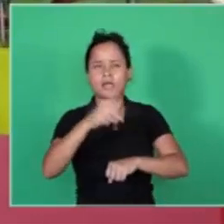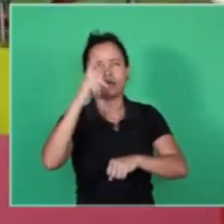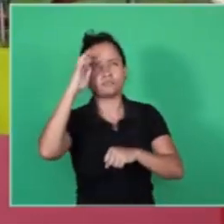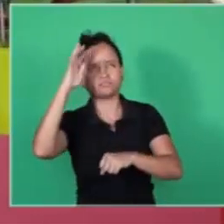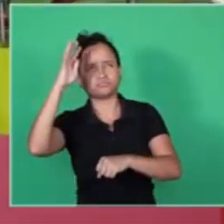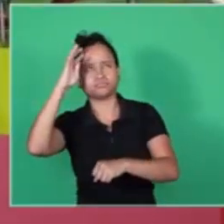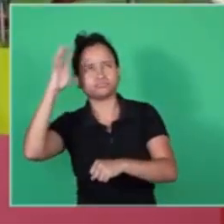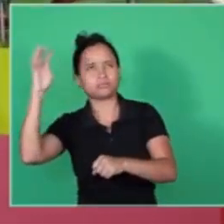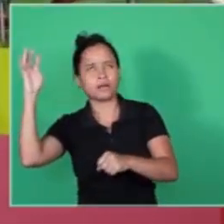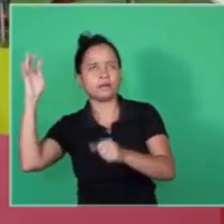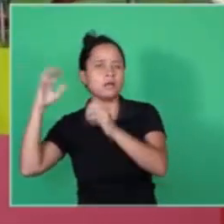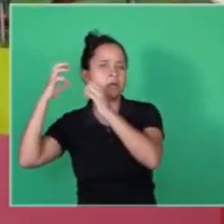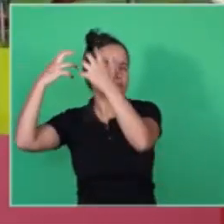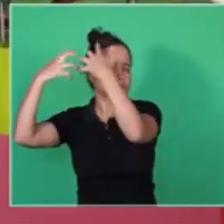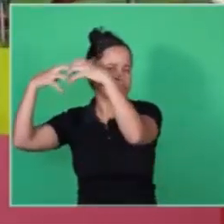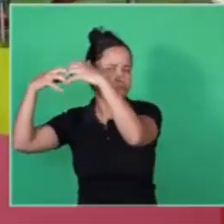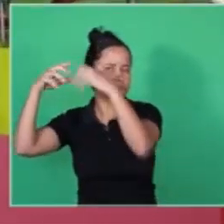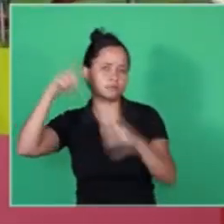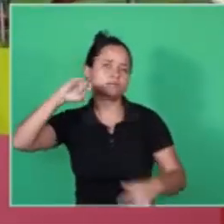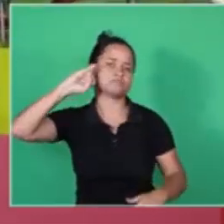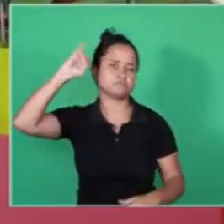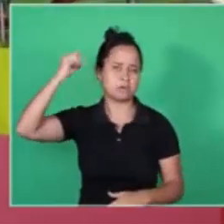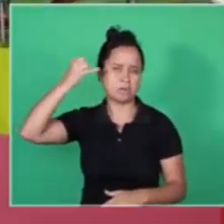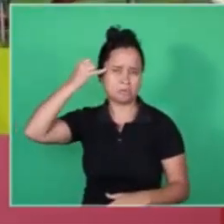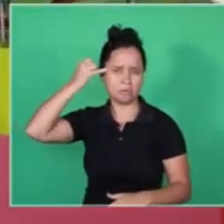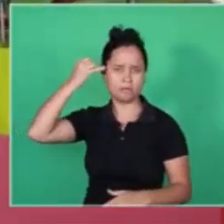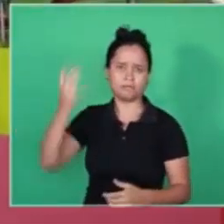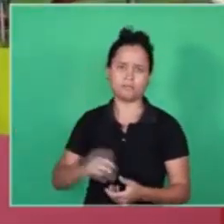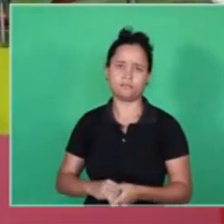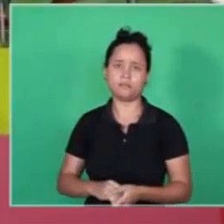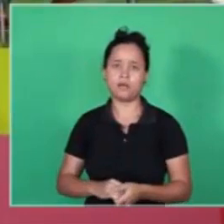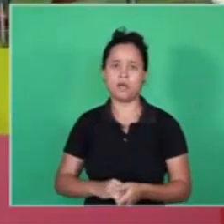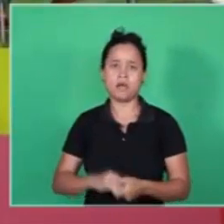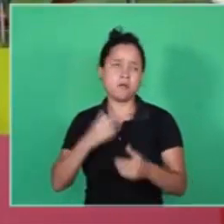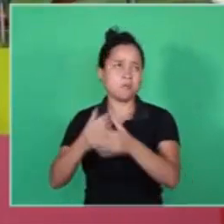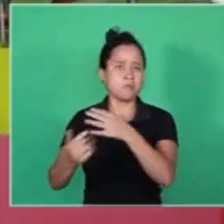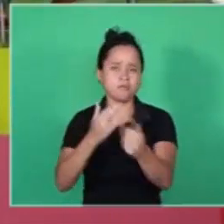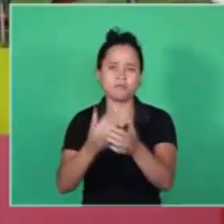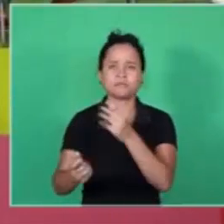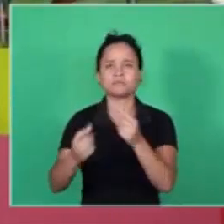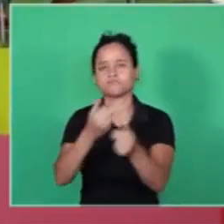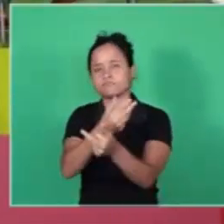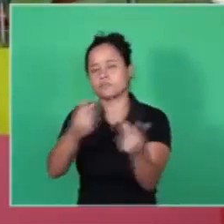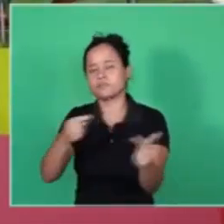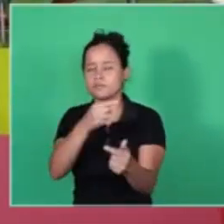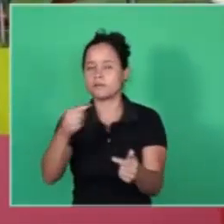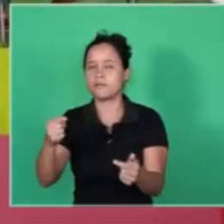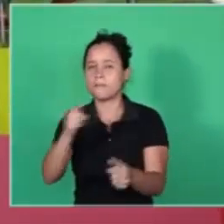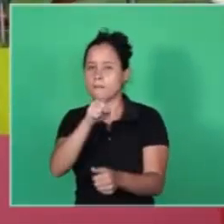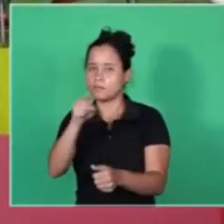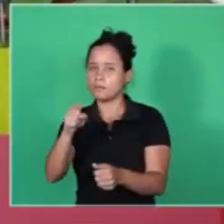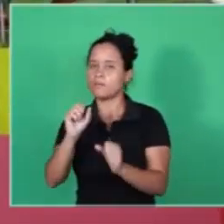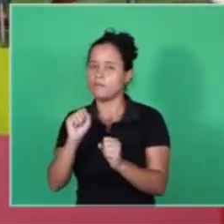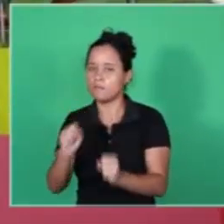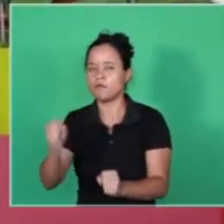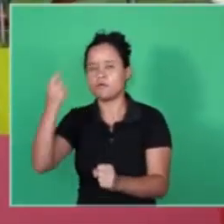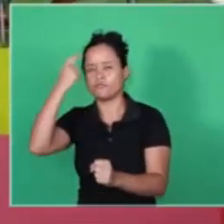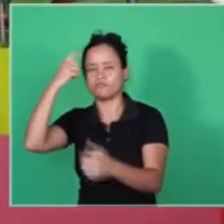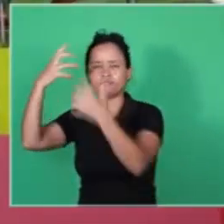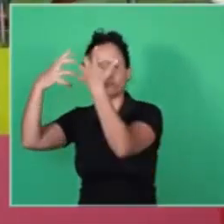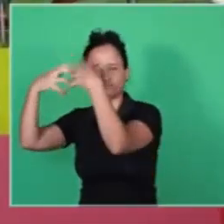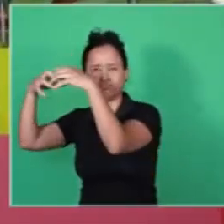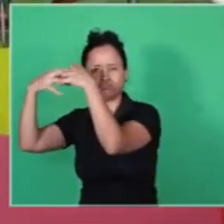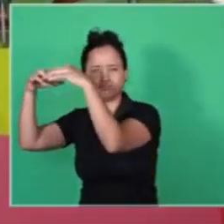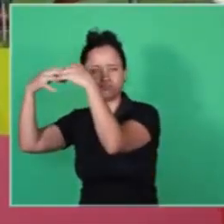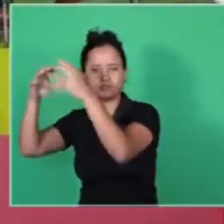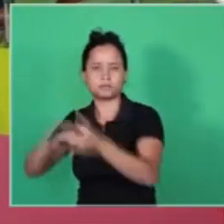quiser. O que os dois irmãos estão citados, são três, perigo para o presbitério. Eles, todos